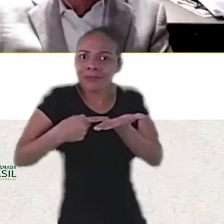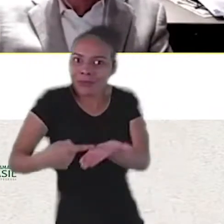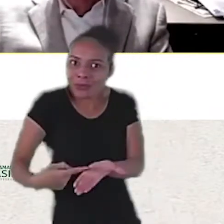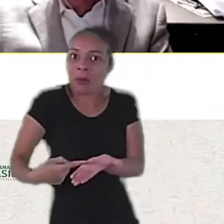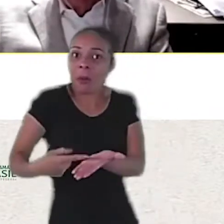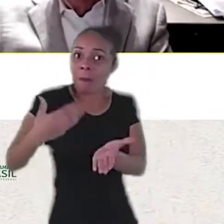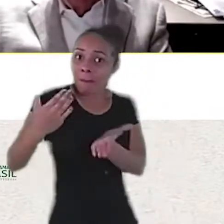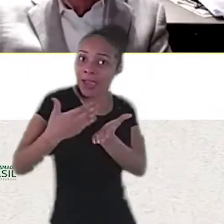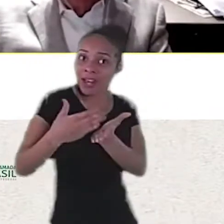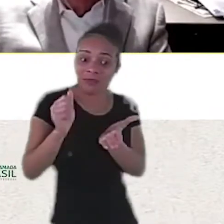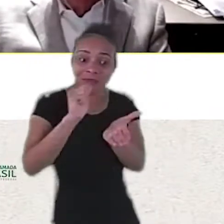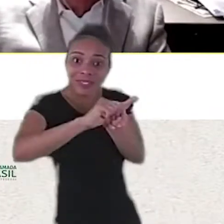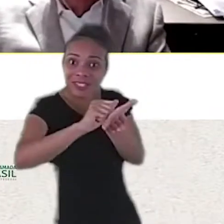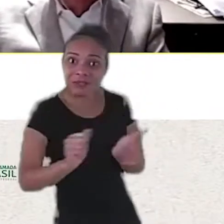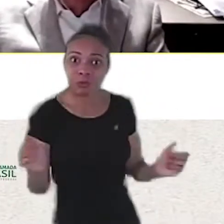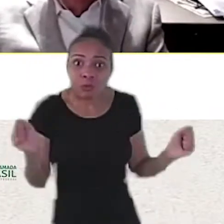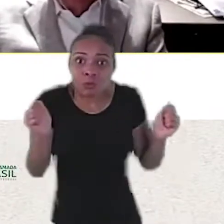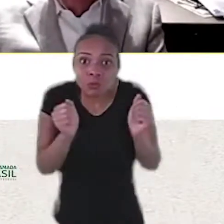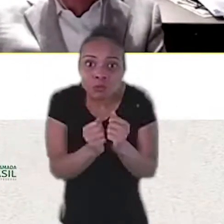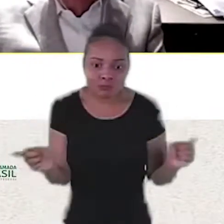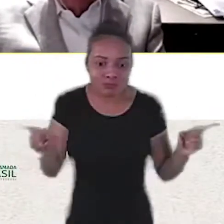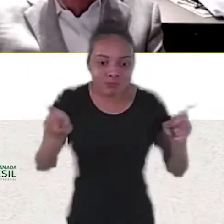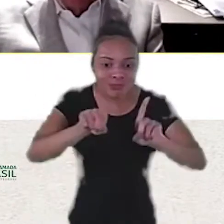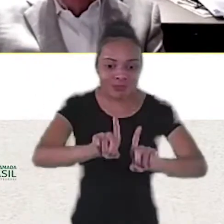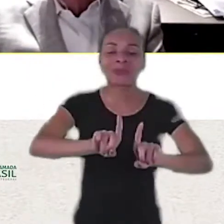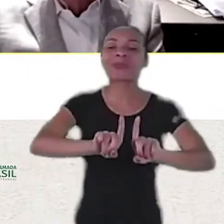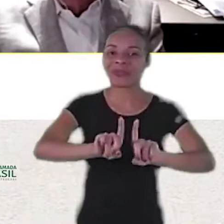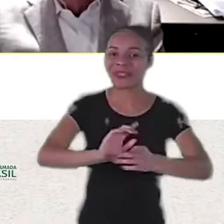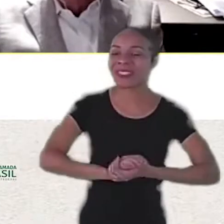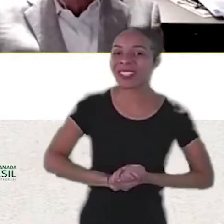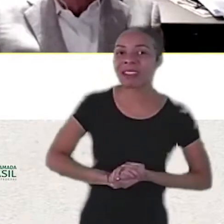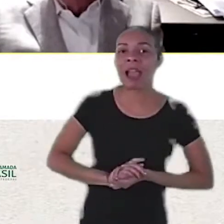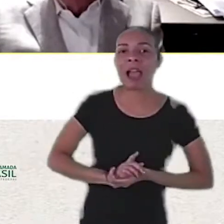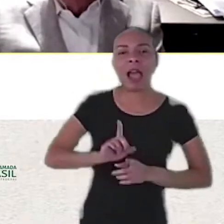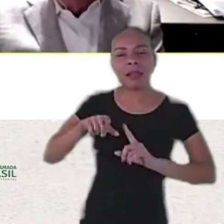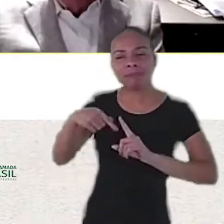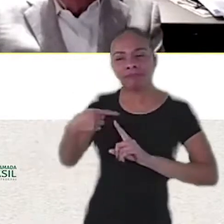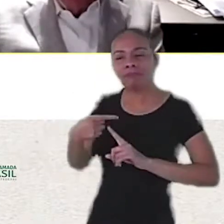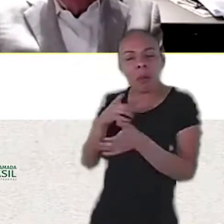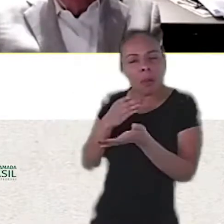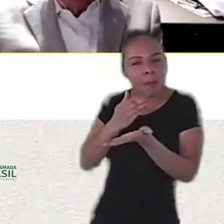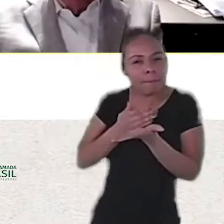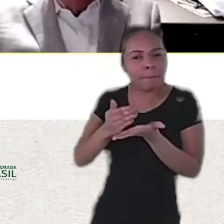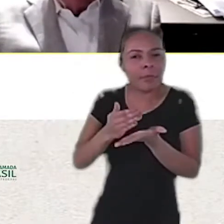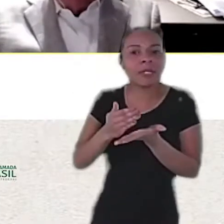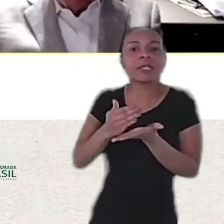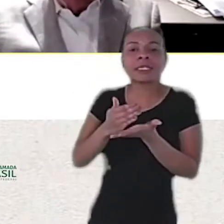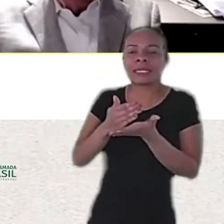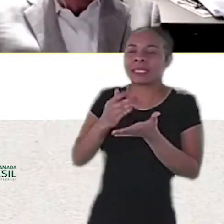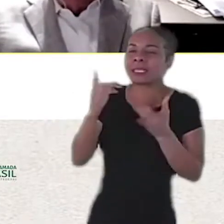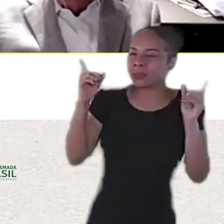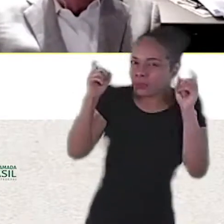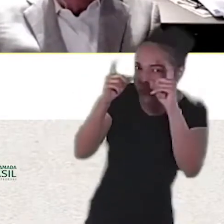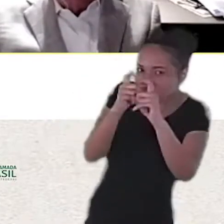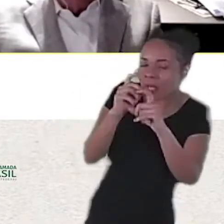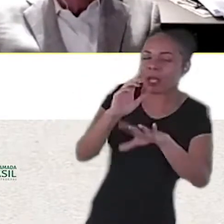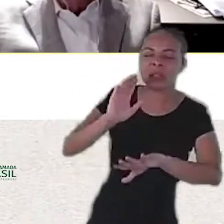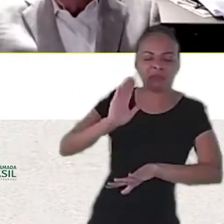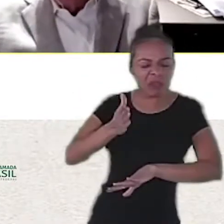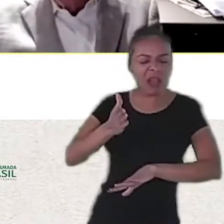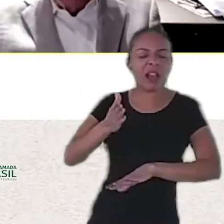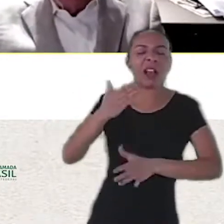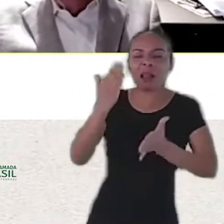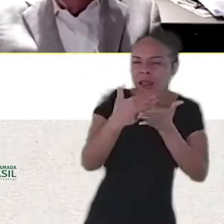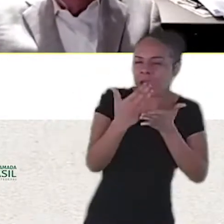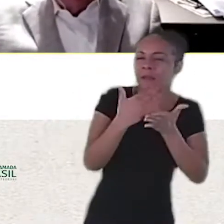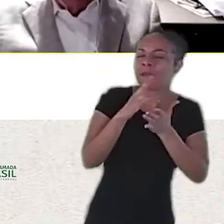própria, depois me convidou. Eu tive algumas dificuldades porque eu já publiquei muito, mas sempre trabalhos acadêmicos.